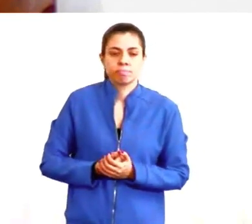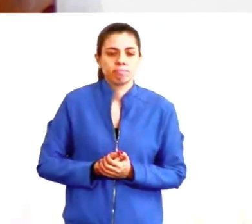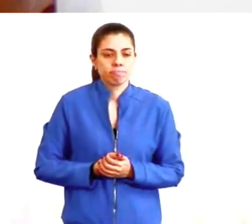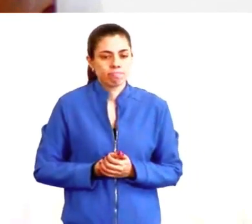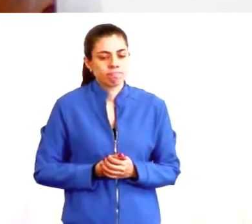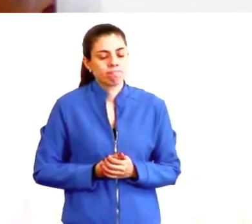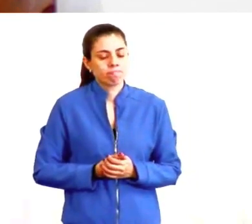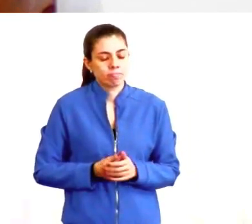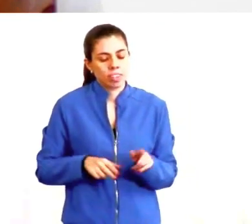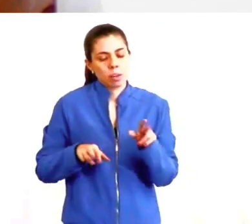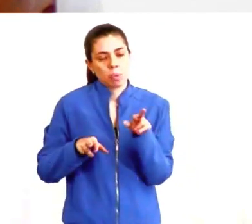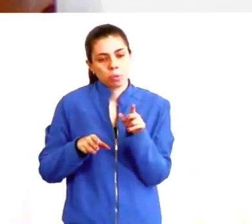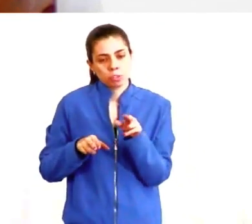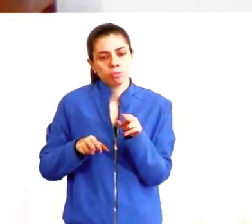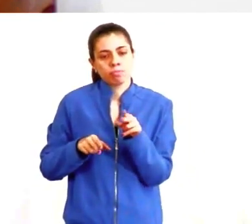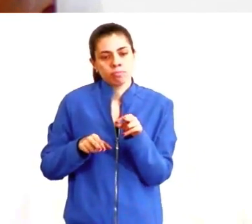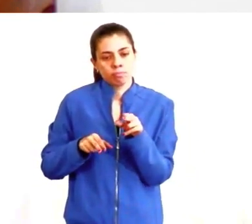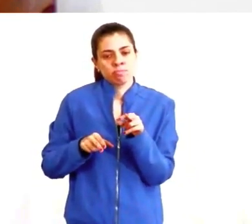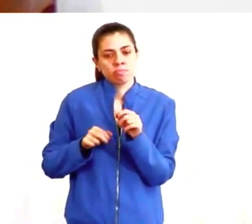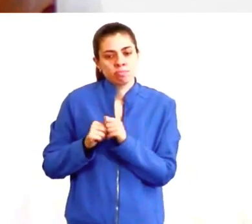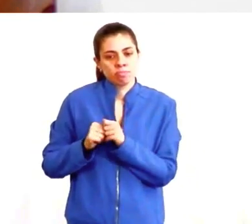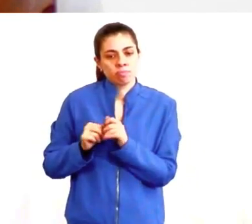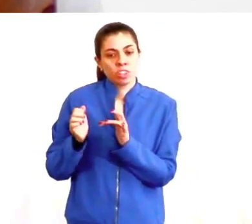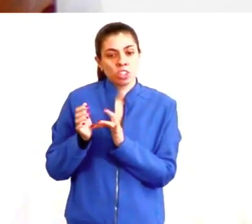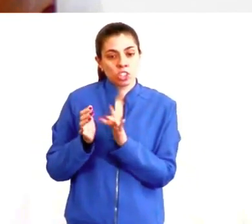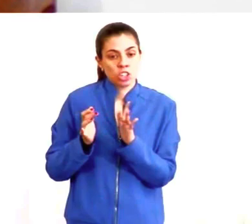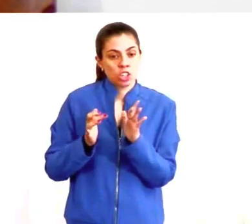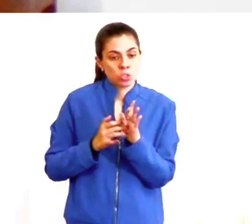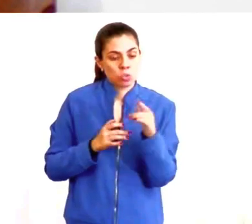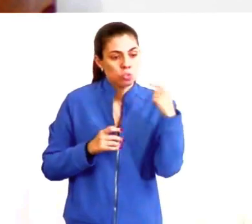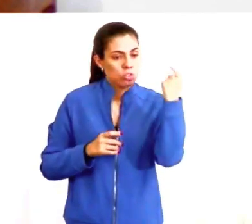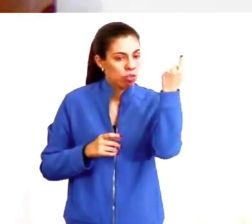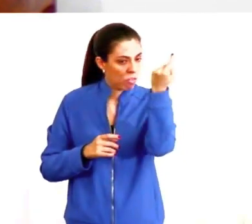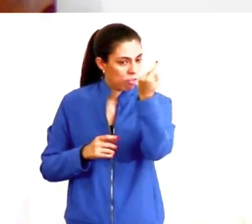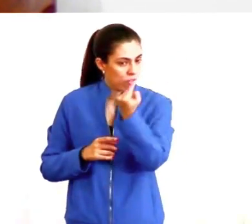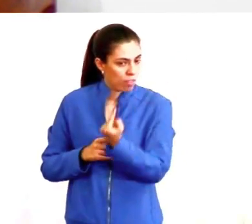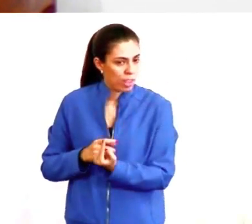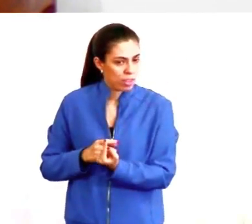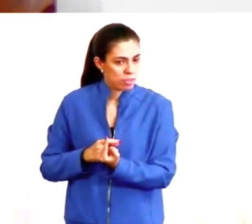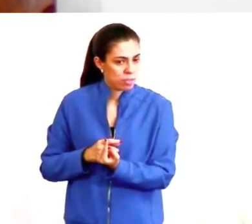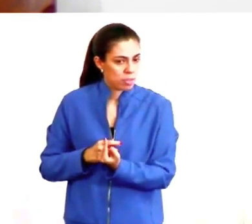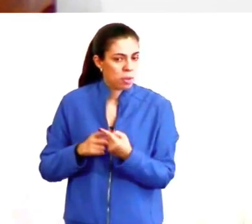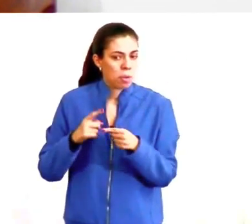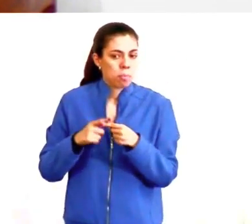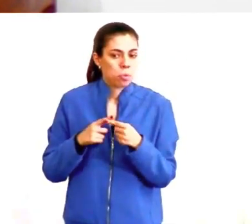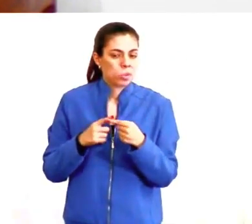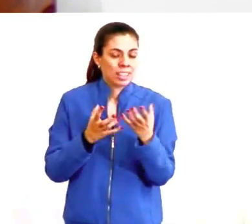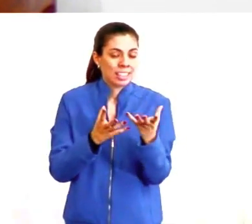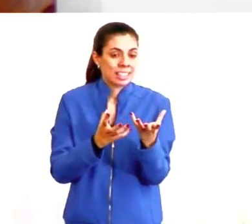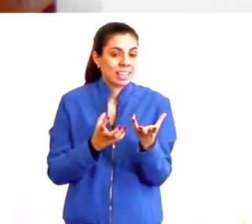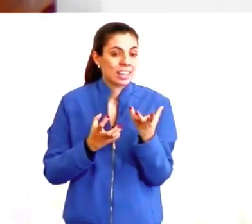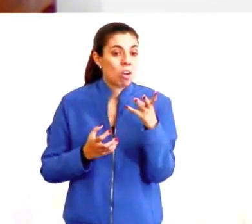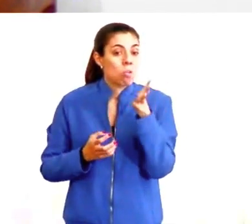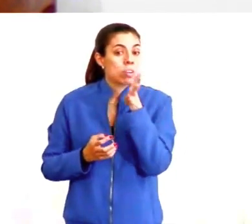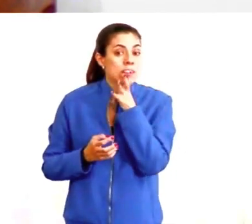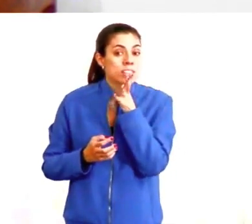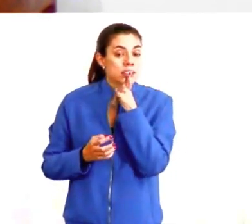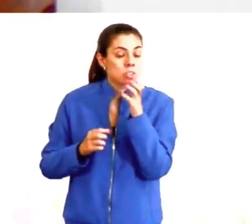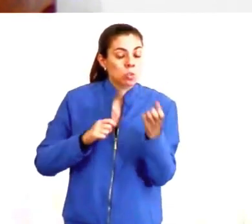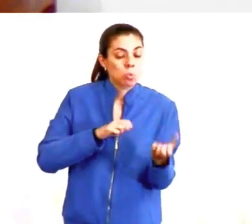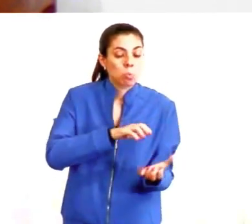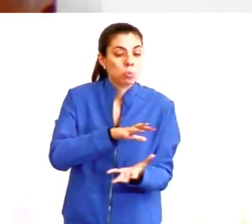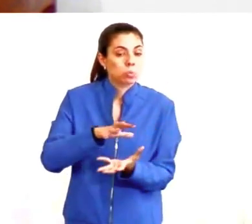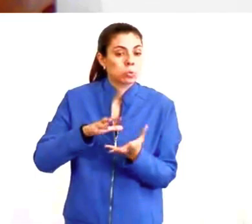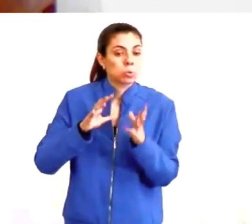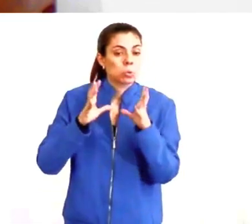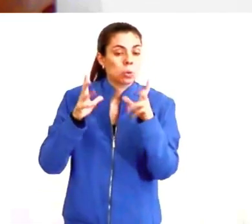queridos irmãos, Jesus veio para ser anunciado e conhecido no mundo inteiro. E em Mateus capítulo